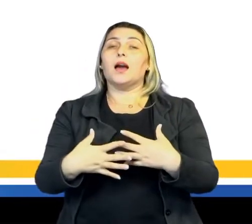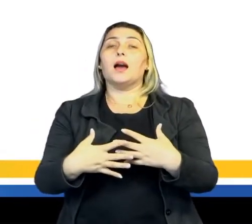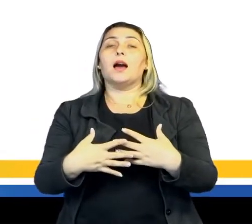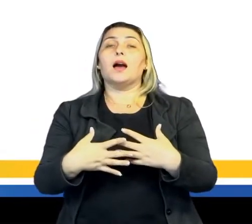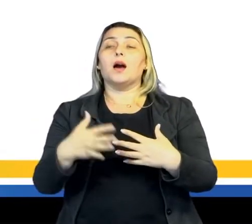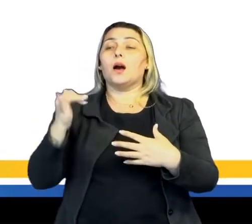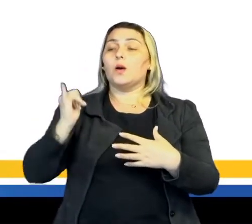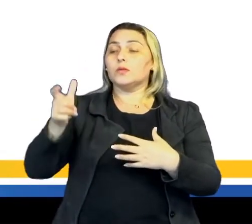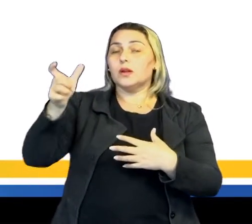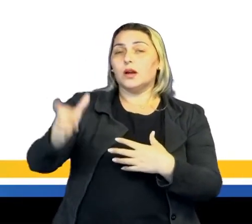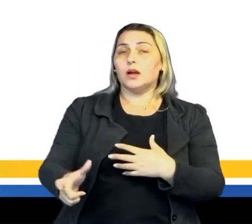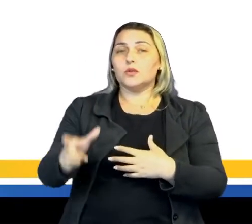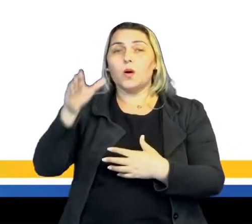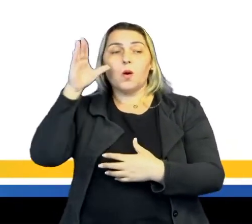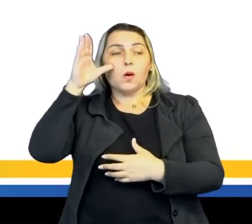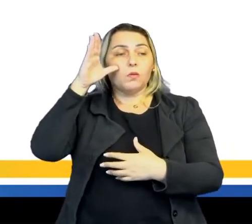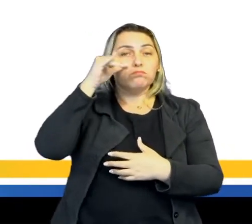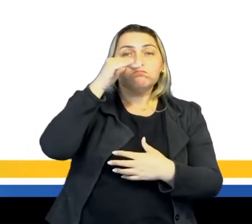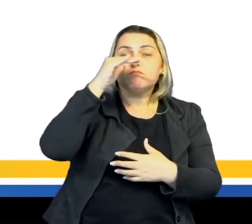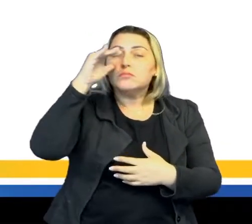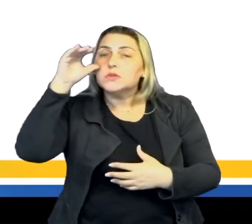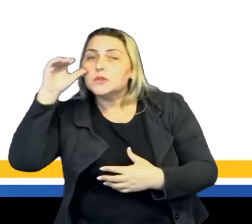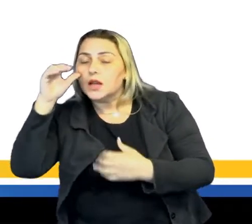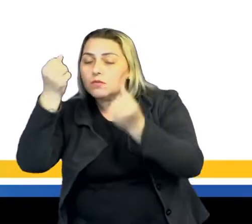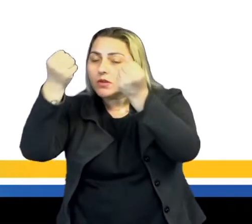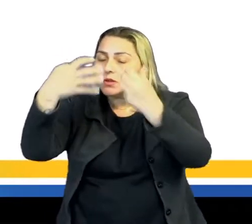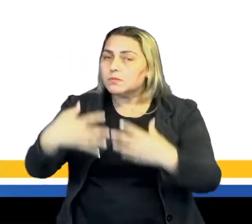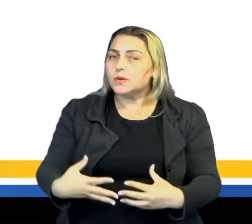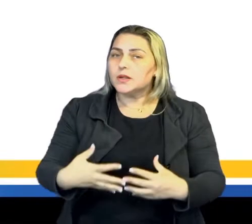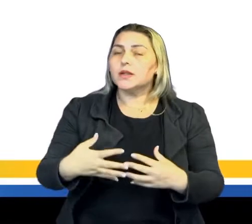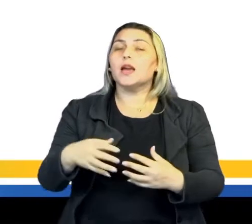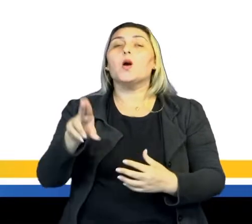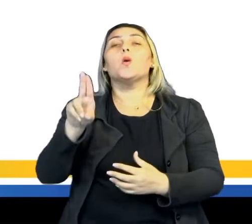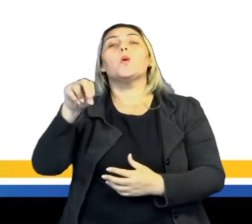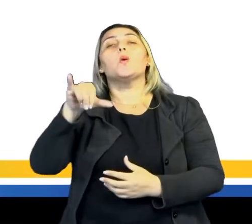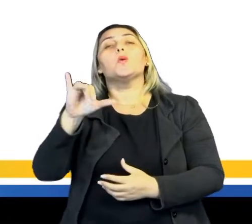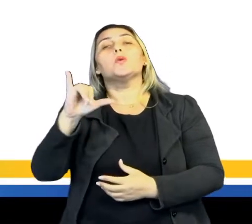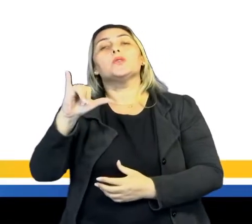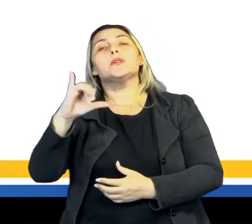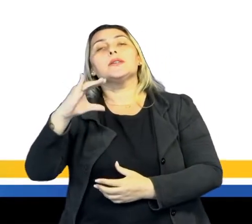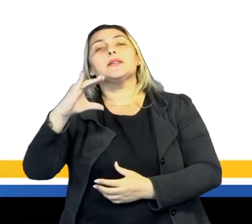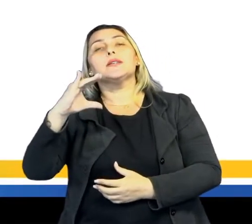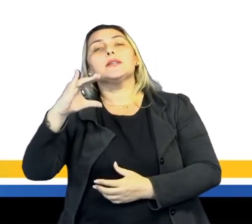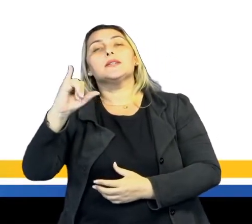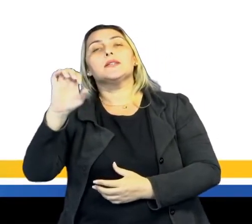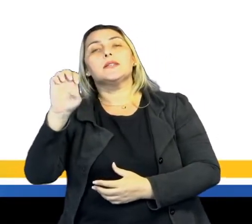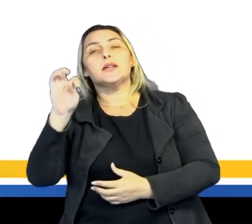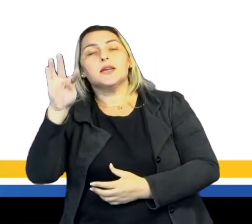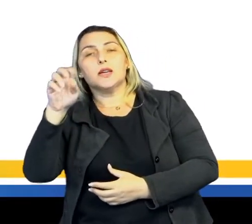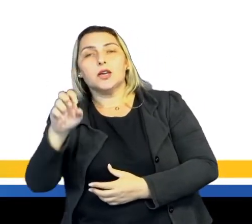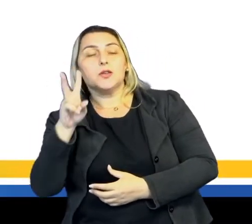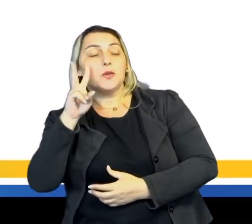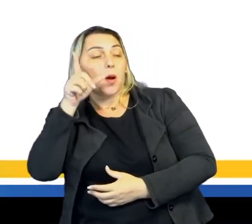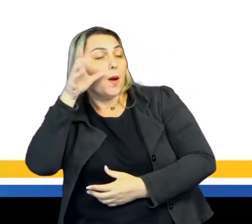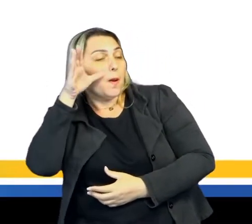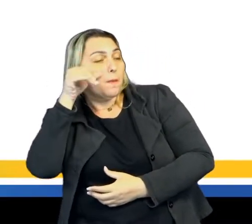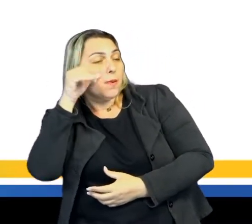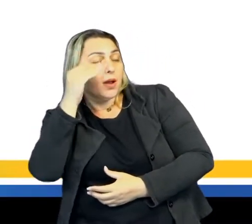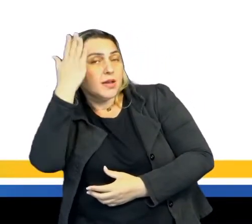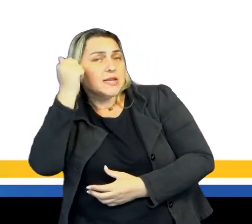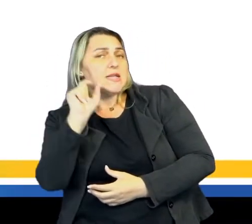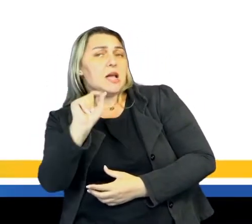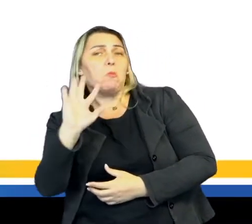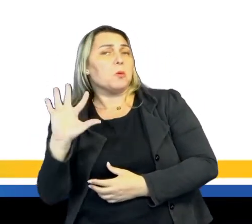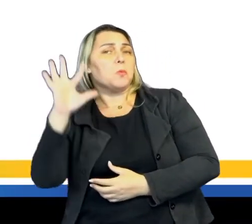ele observa e conta os fatos. E o narrador onisciente, que além de observar e contar, ele sabe o